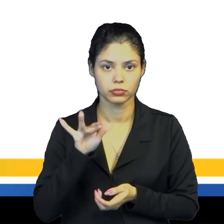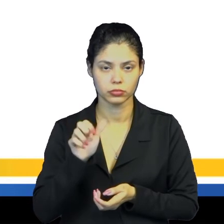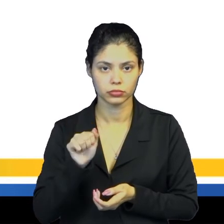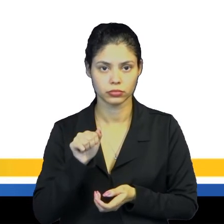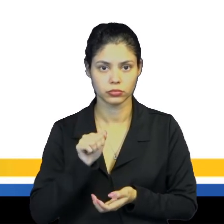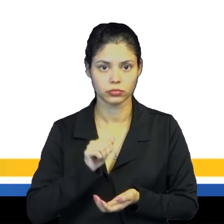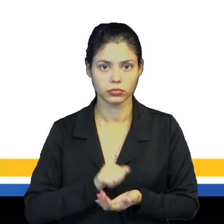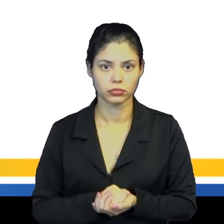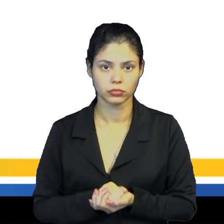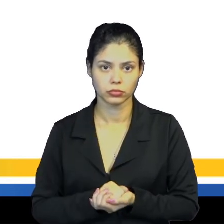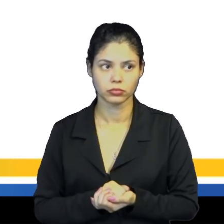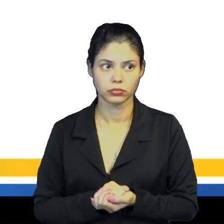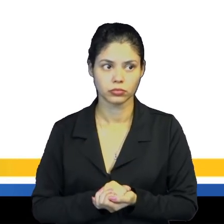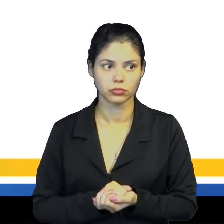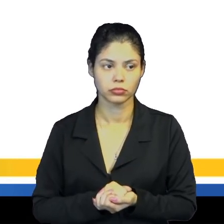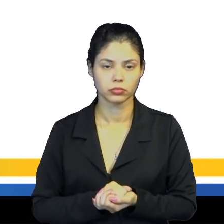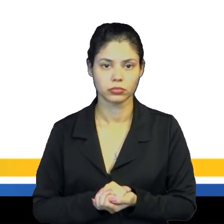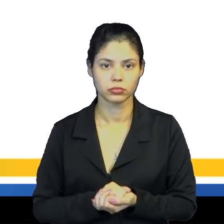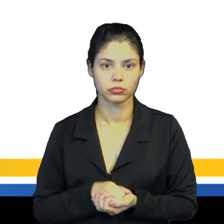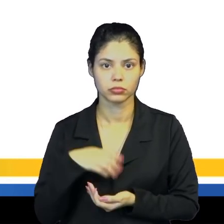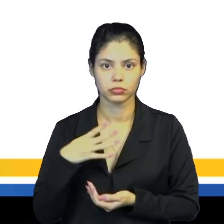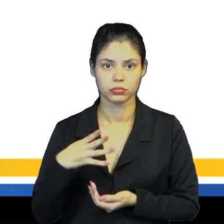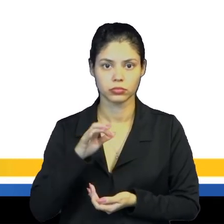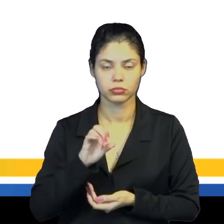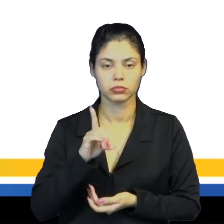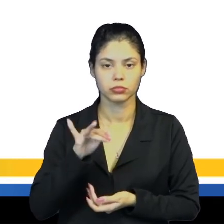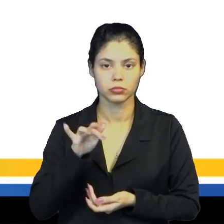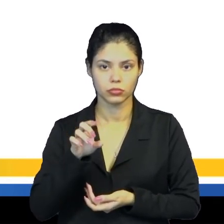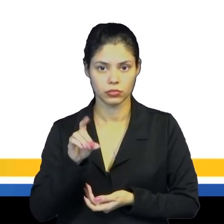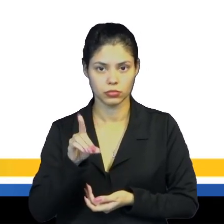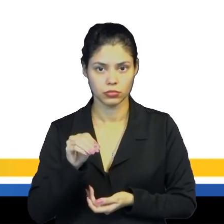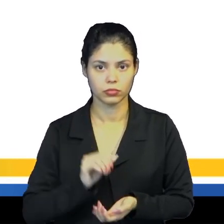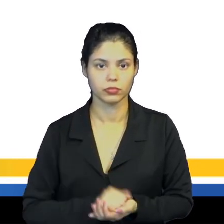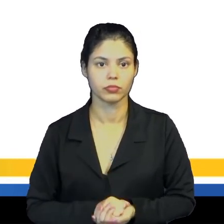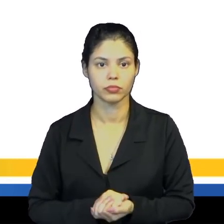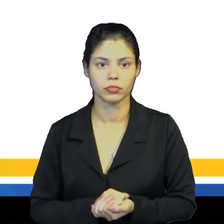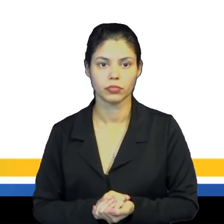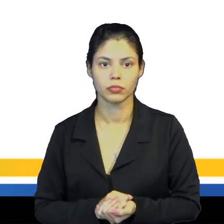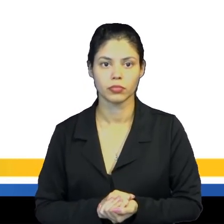3 é a glândula bulbouretral e a número 4 é o epidídimo.